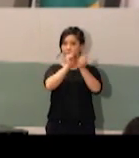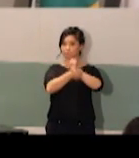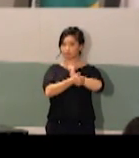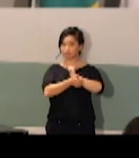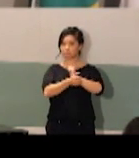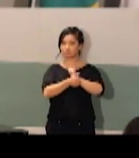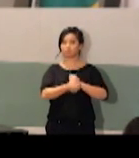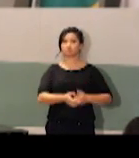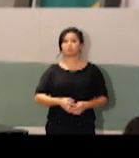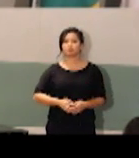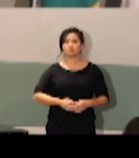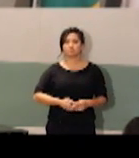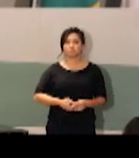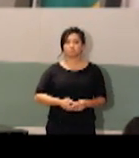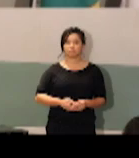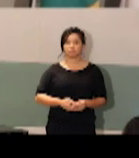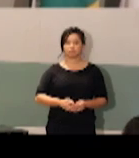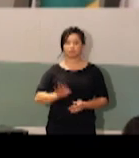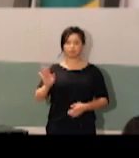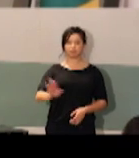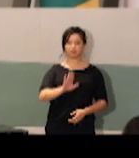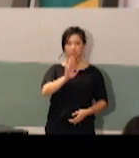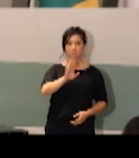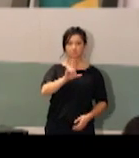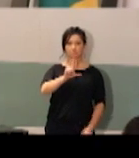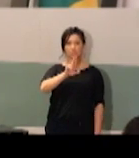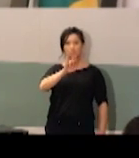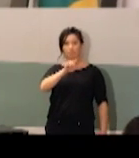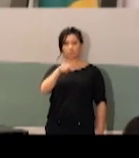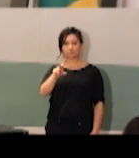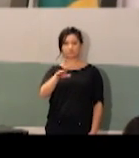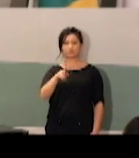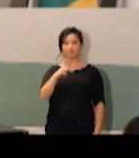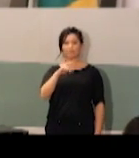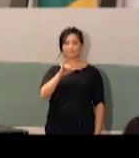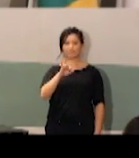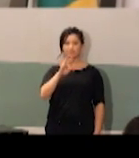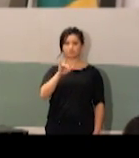esporte será o candidato Luiz Pittman.